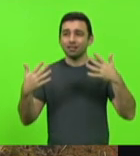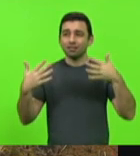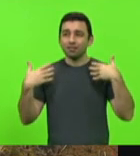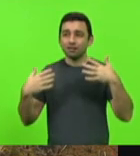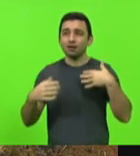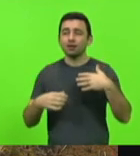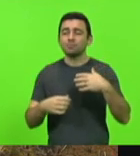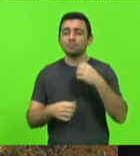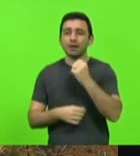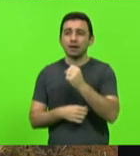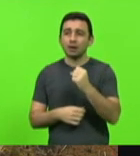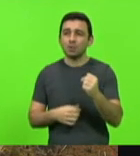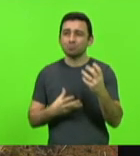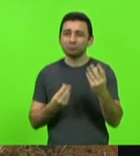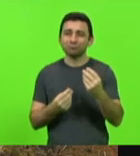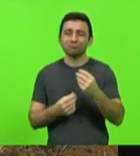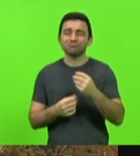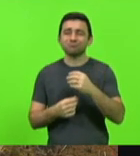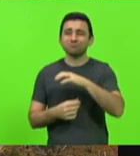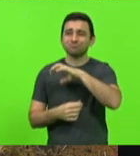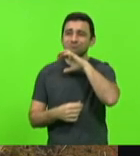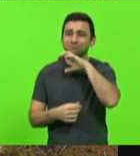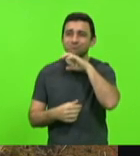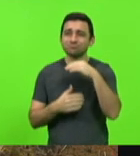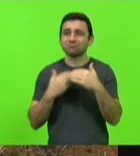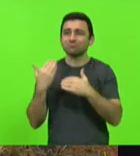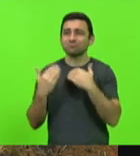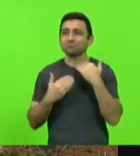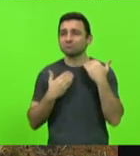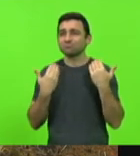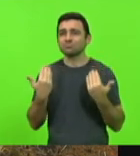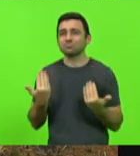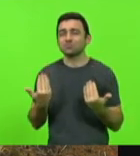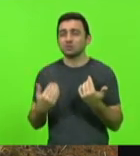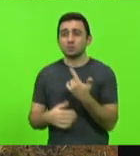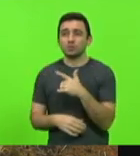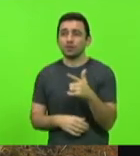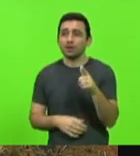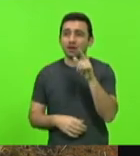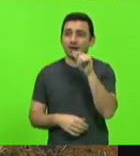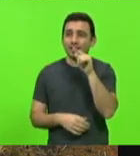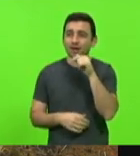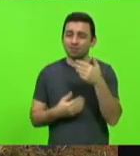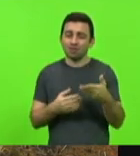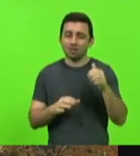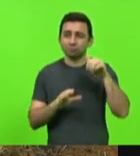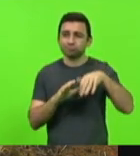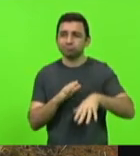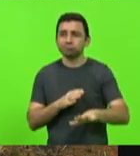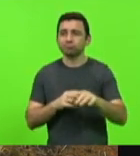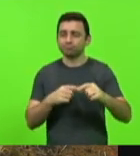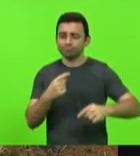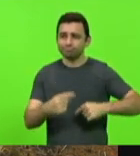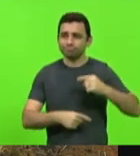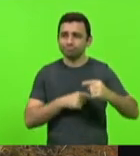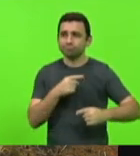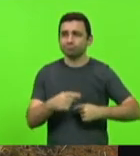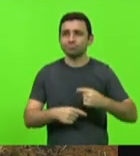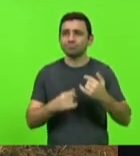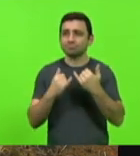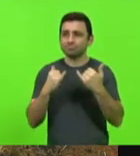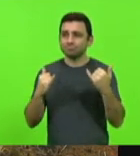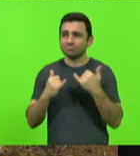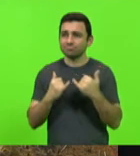monte de bicho. Aonde é que nós vamos parar? Não tem mais água para hidrelétrica, meus amigos deputados.